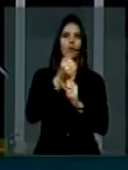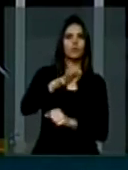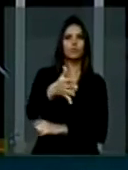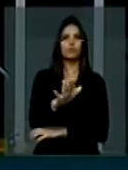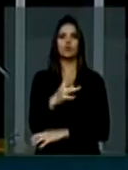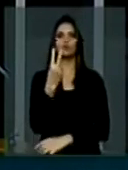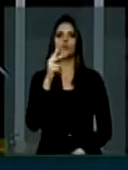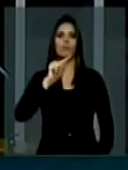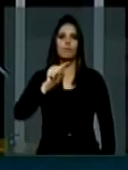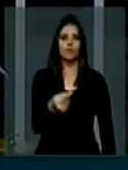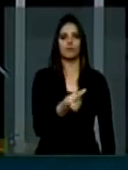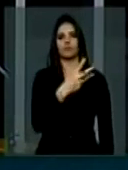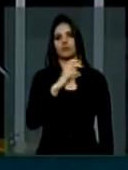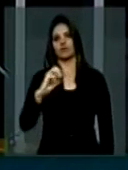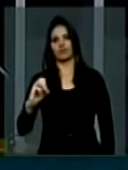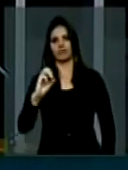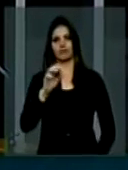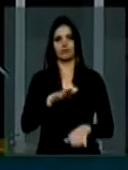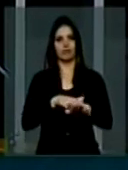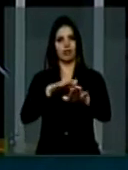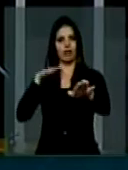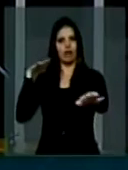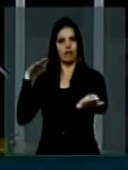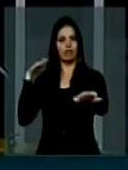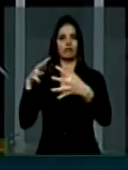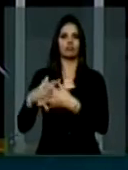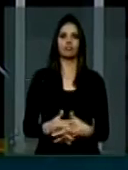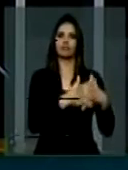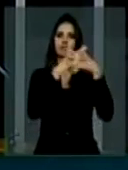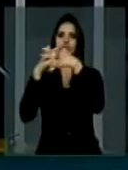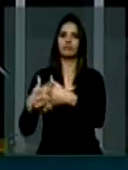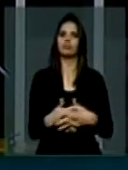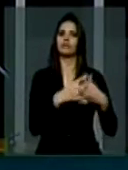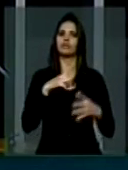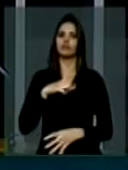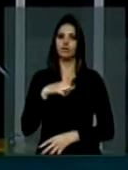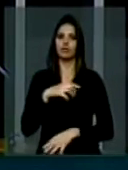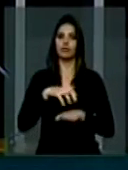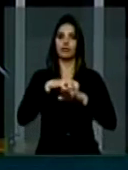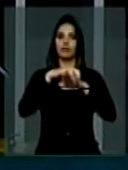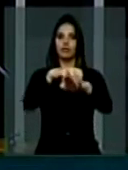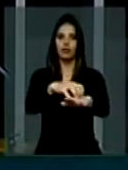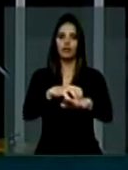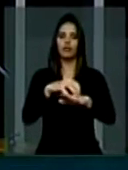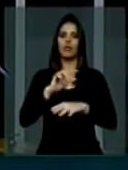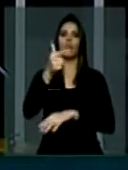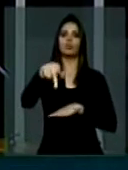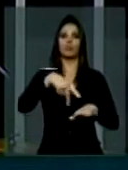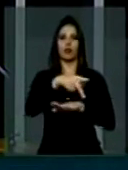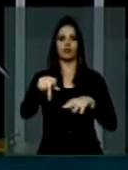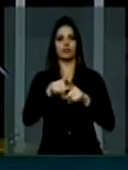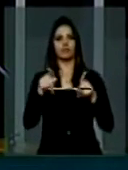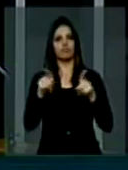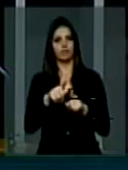em 2.300 carretas abarrotadas de grãos a caminho do exterior. Paralelos à parte, o